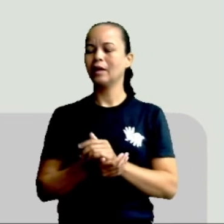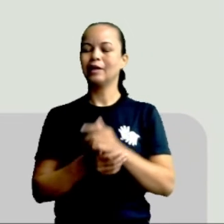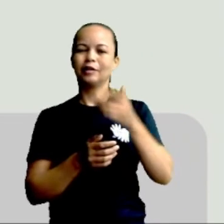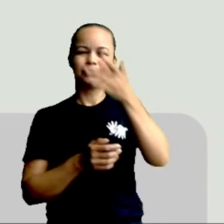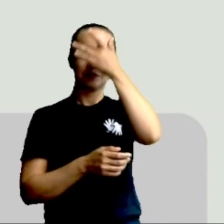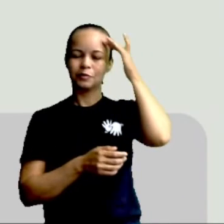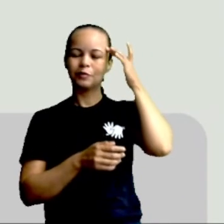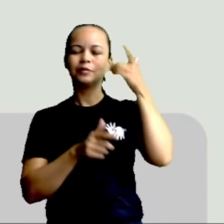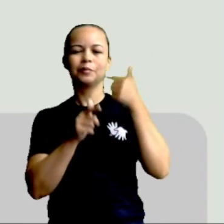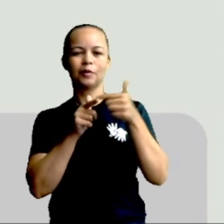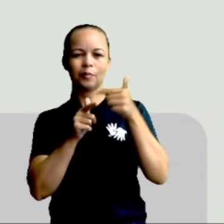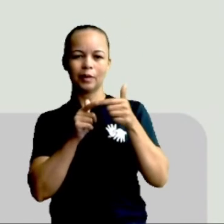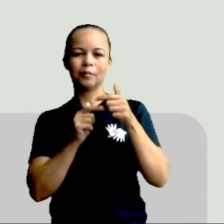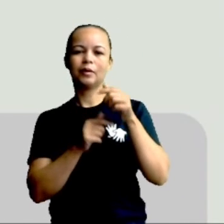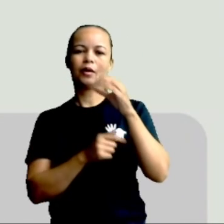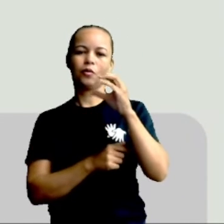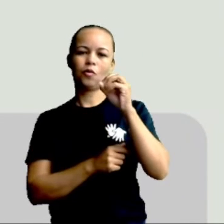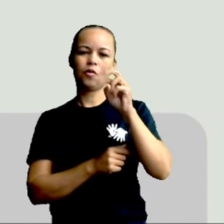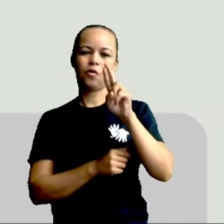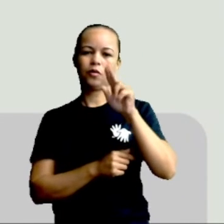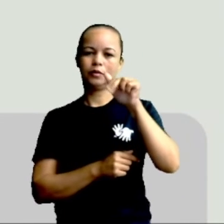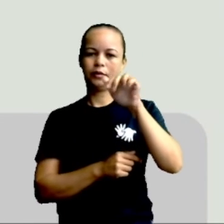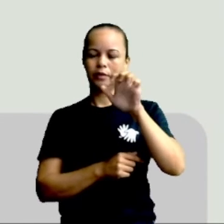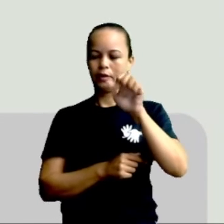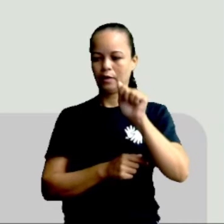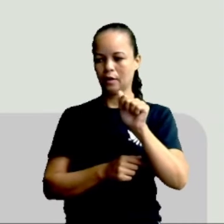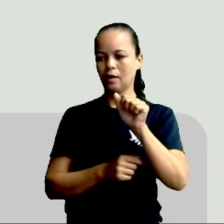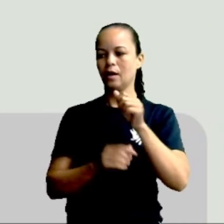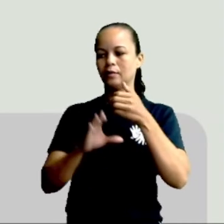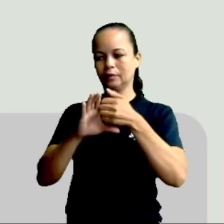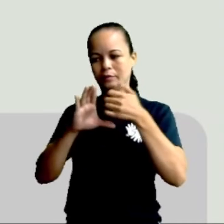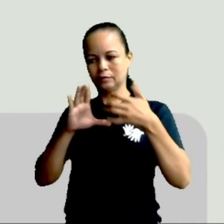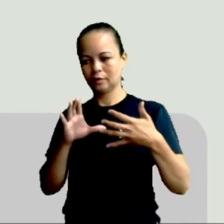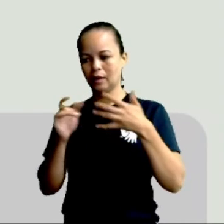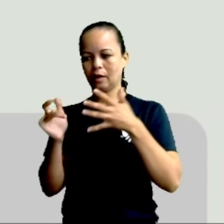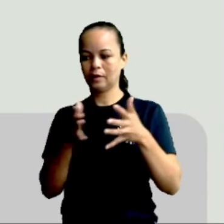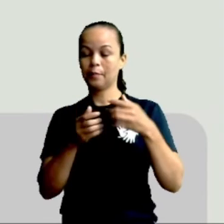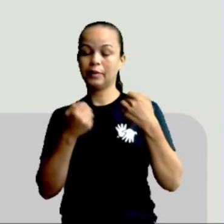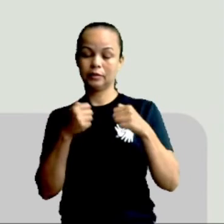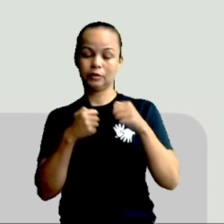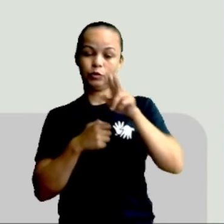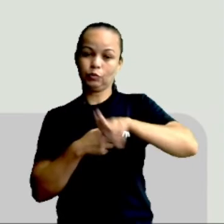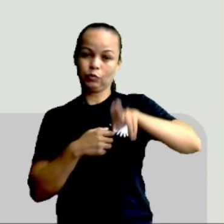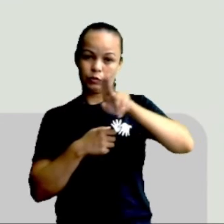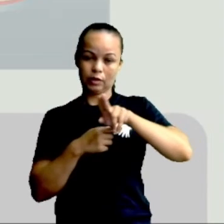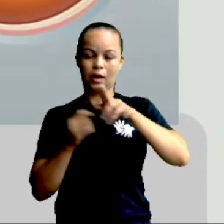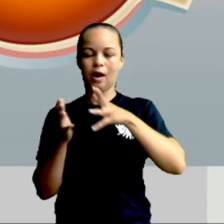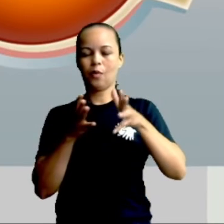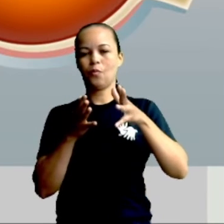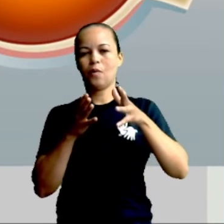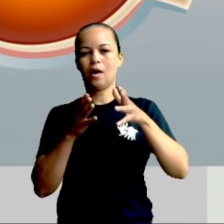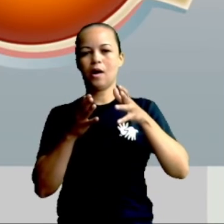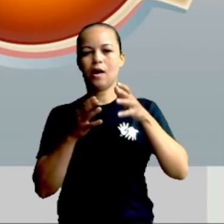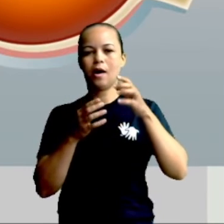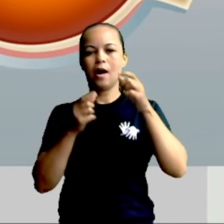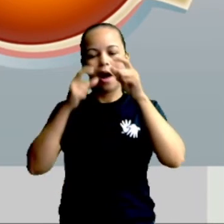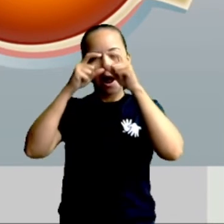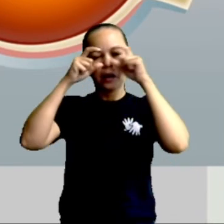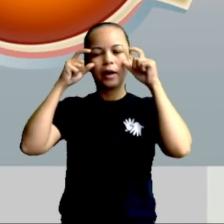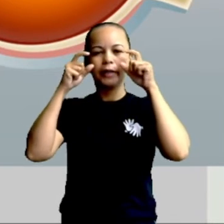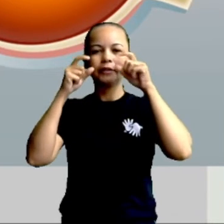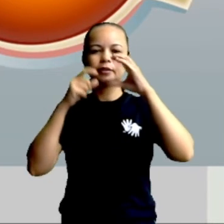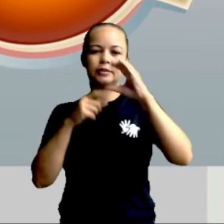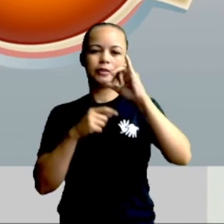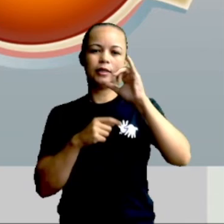né? Que utilizar uma lente cilíndrica, né? uma lente cilíndrica. Então a pessoa